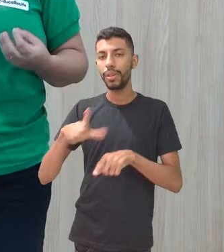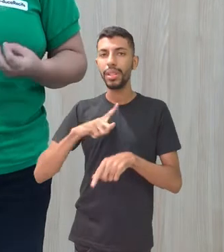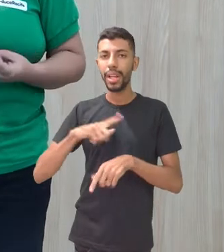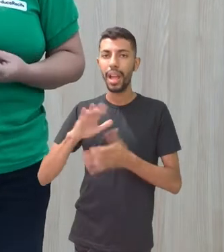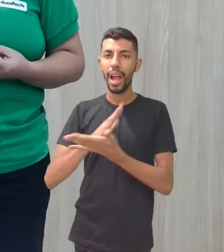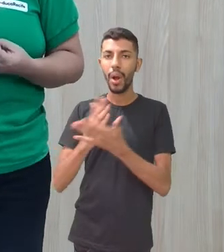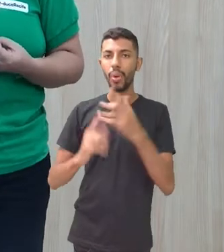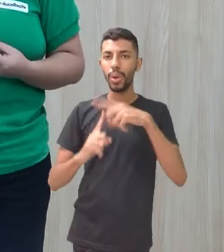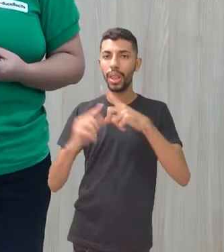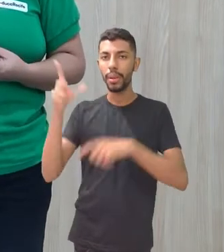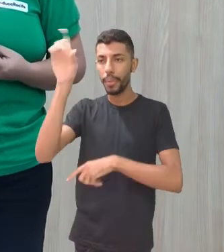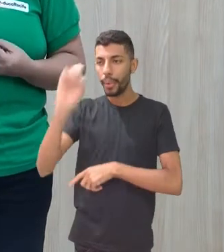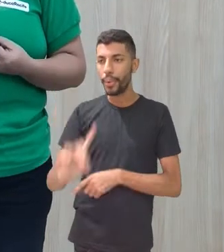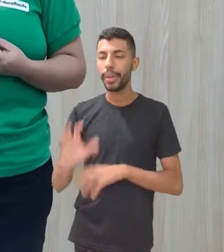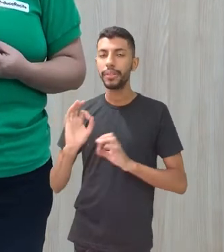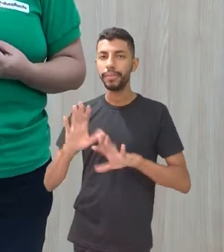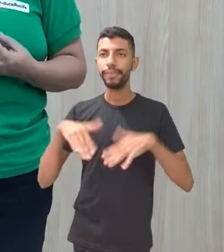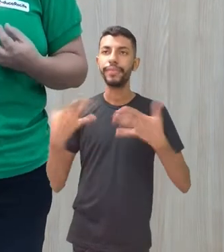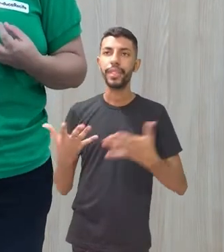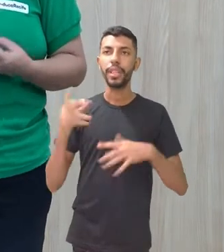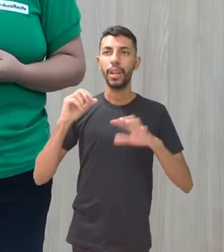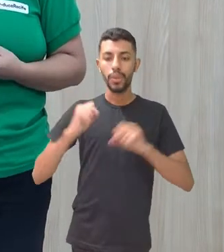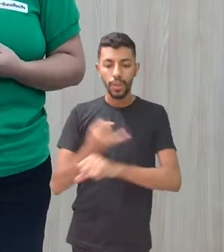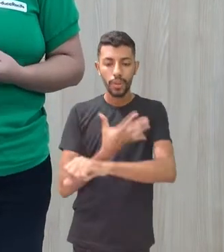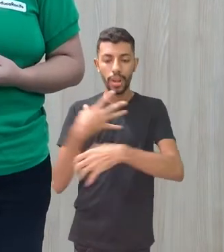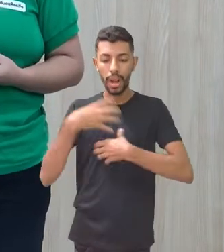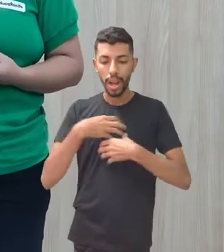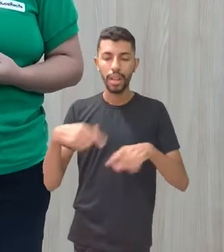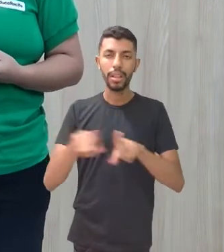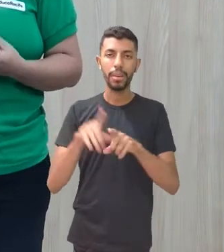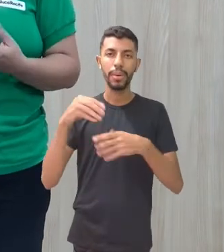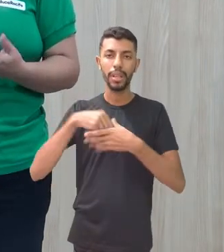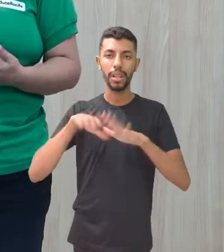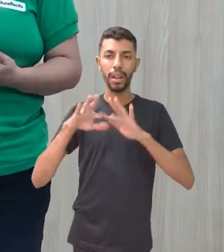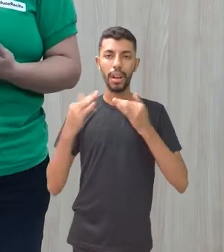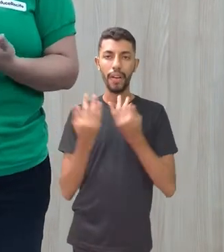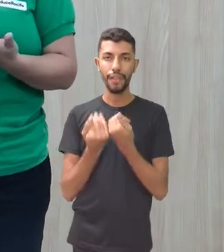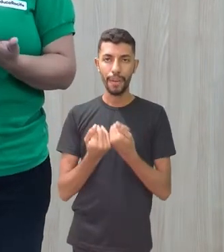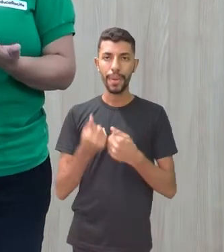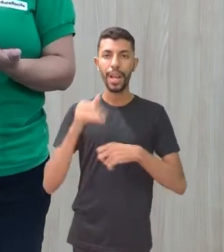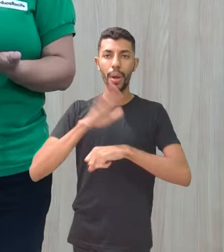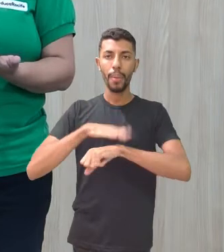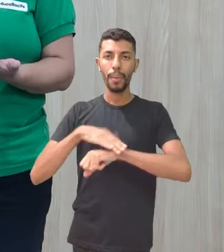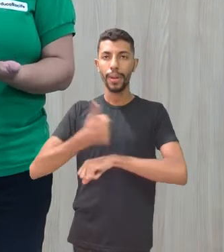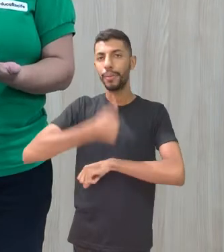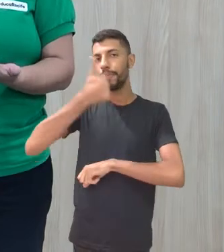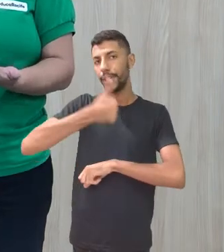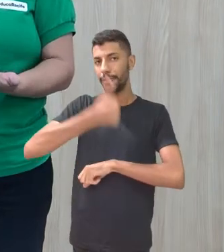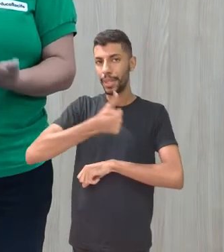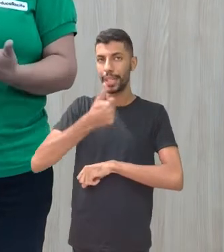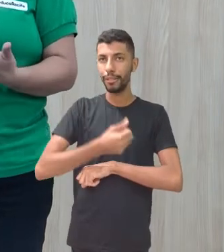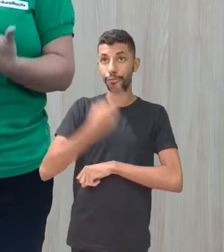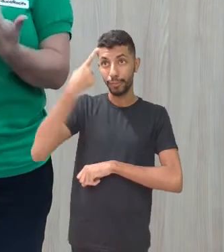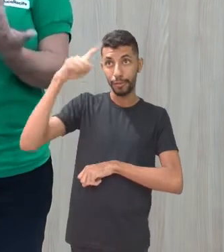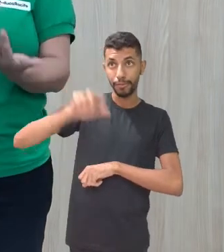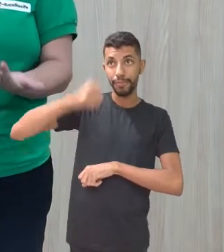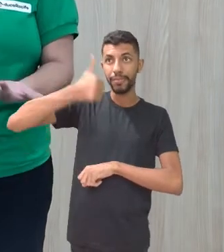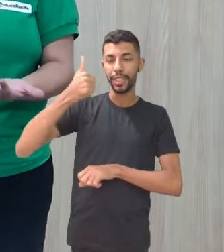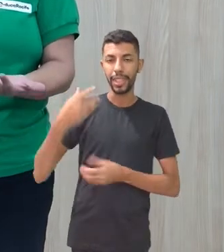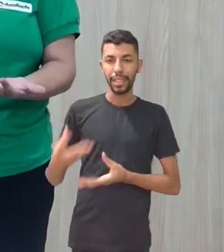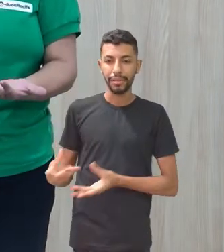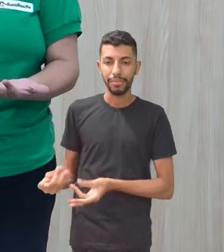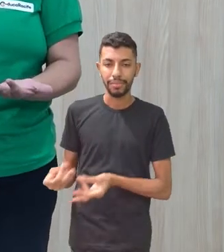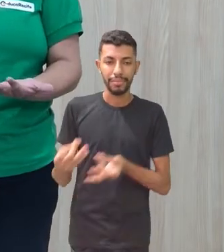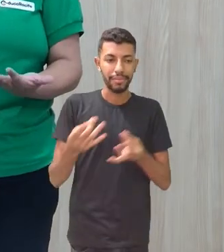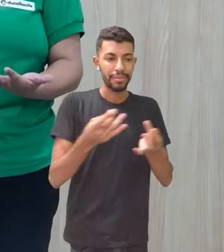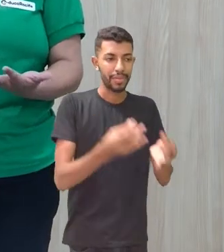Então, esses sentimentos também estão ali dentro dos pais, naquele primeiro momento, naquele primeiro dia de entregar o